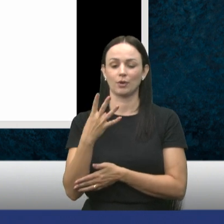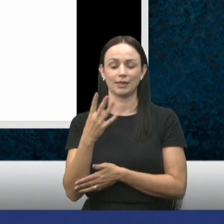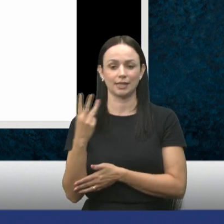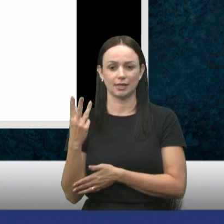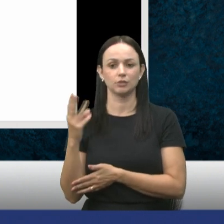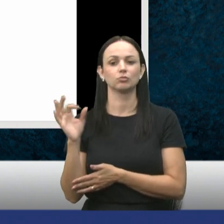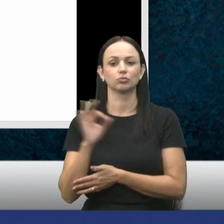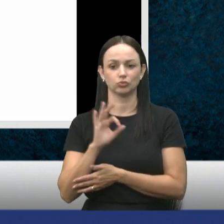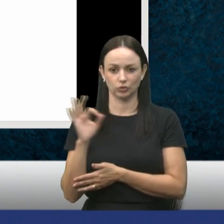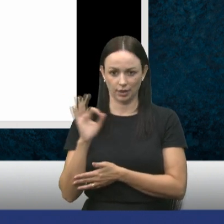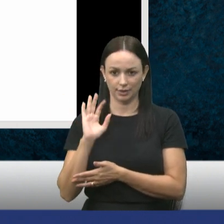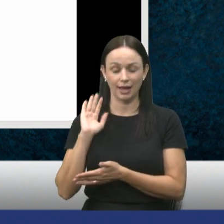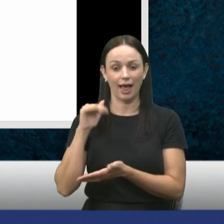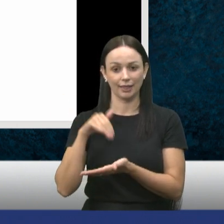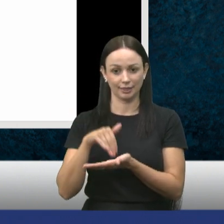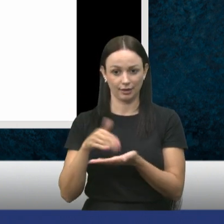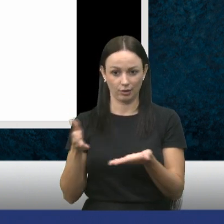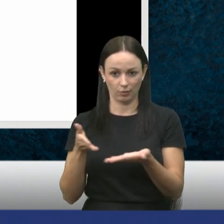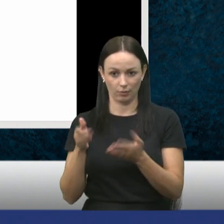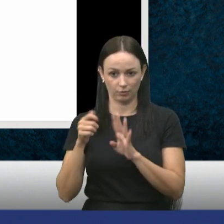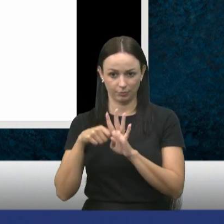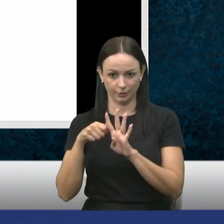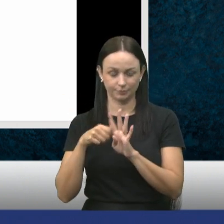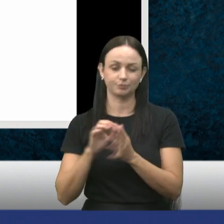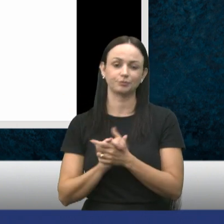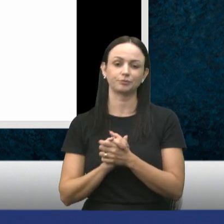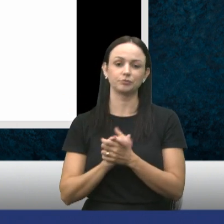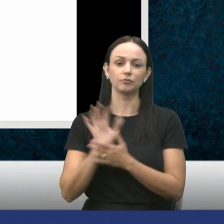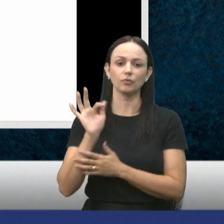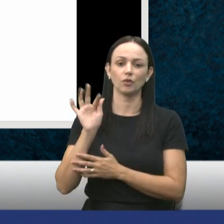31,43% até o primeiro quadrimestre. O Fundeb,